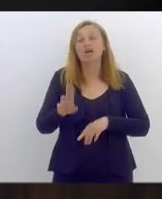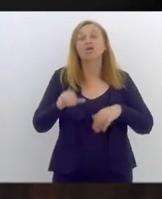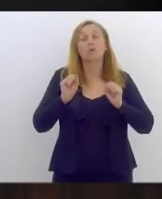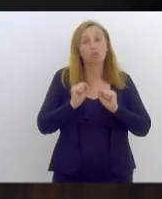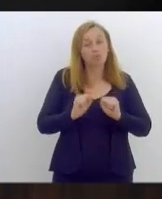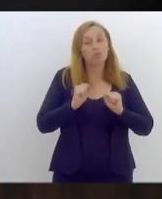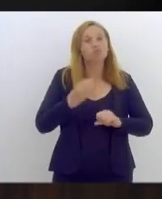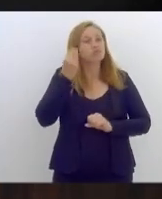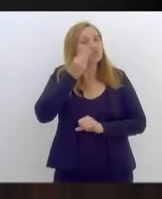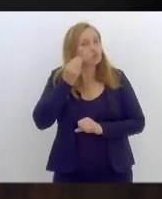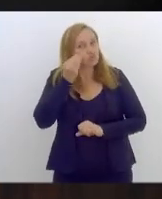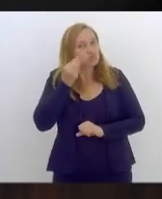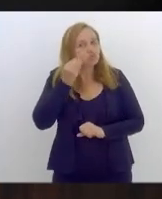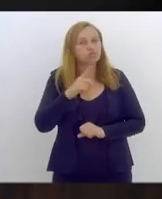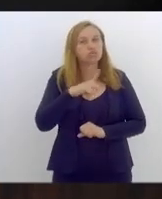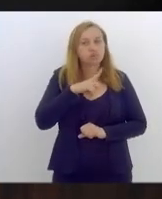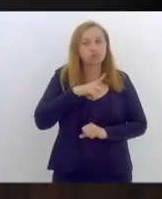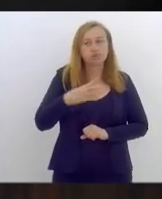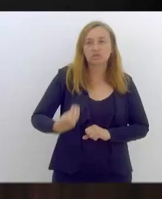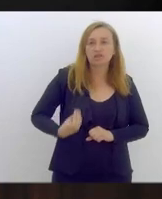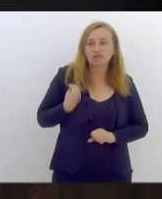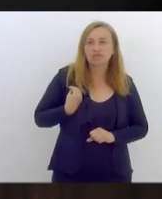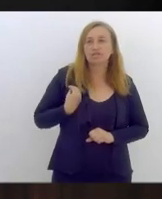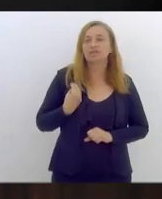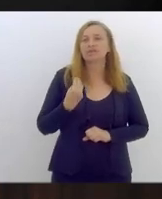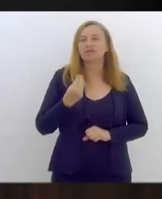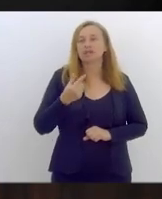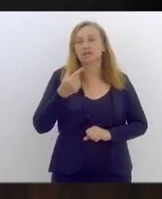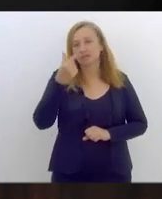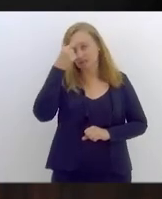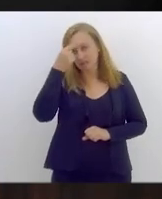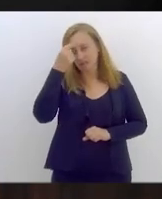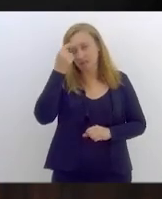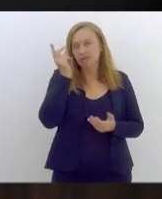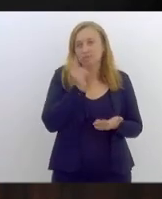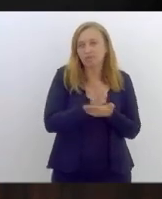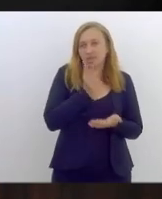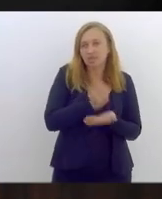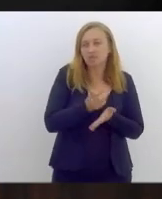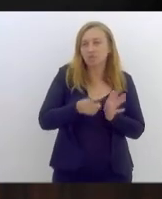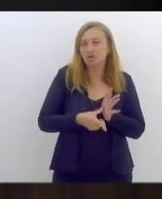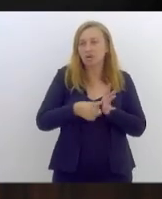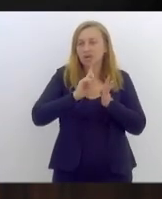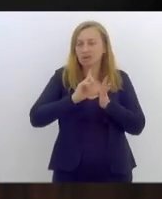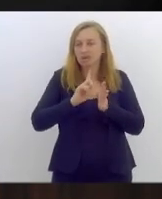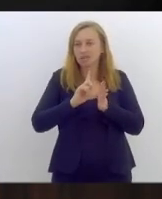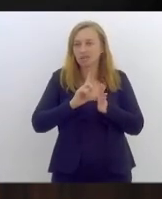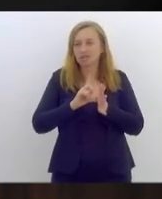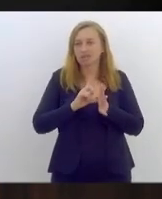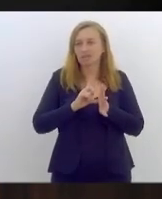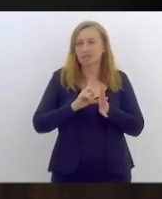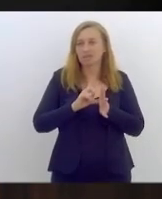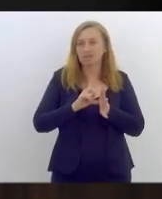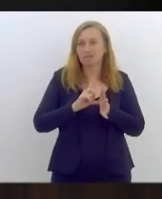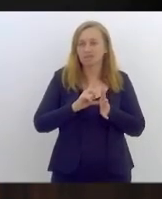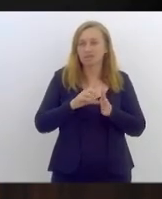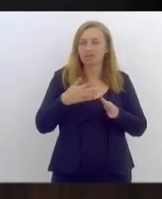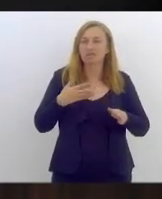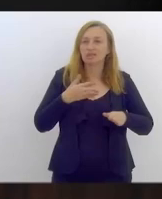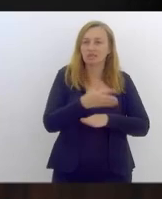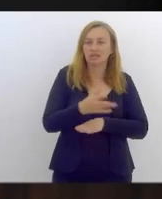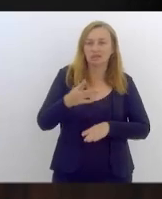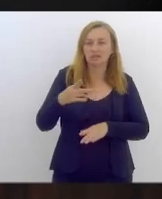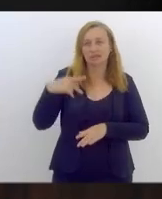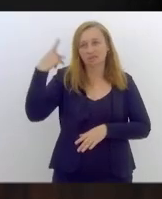pude experimentar essa vida acadêmica mesmo antes de sequer passar no